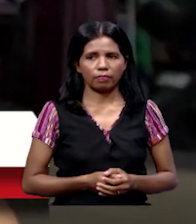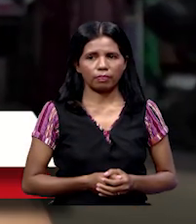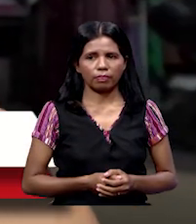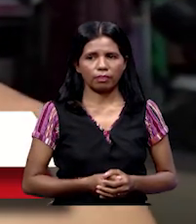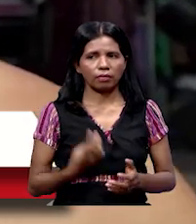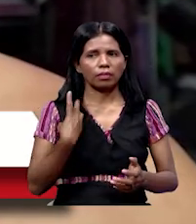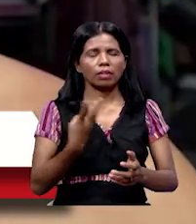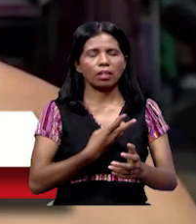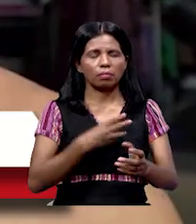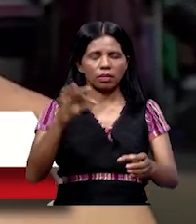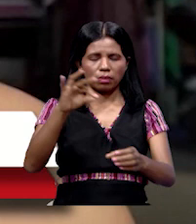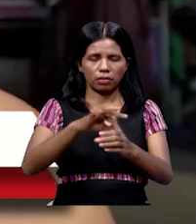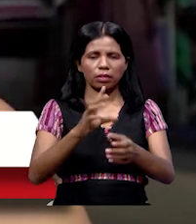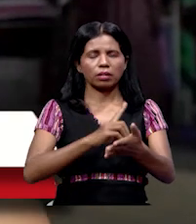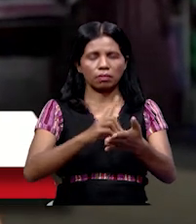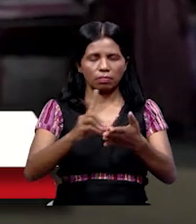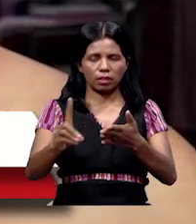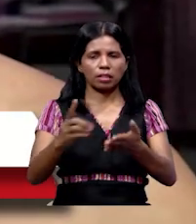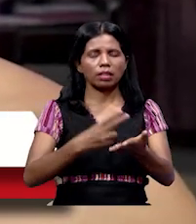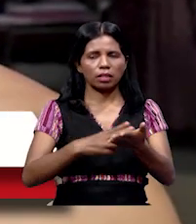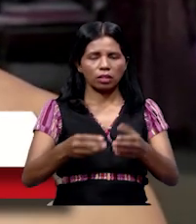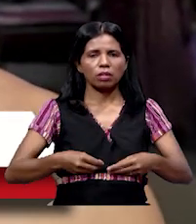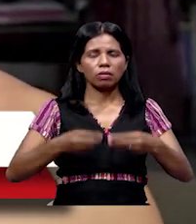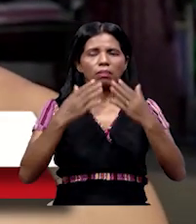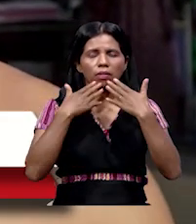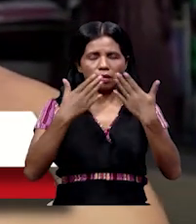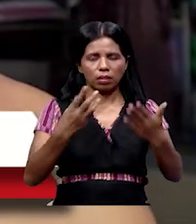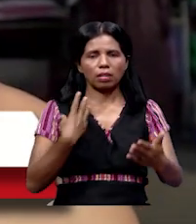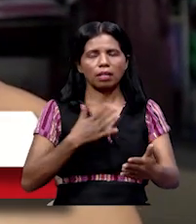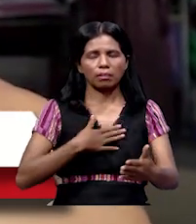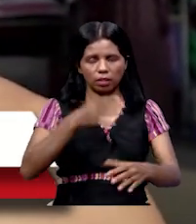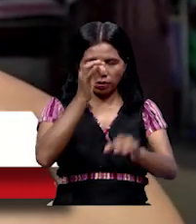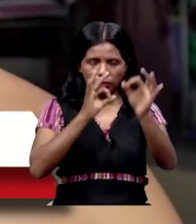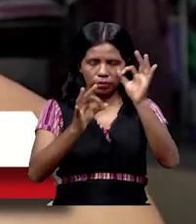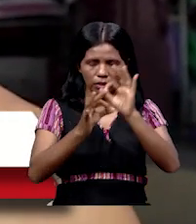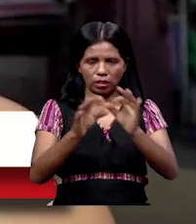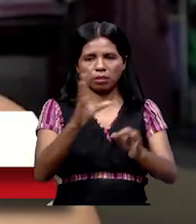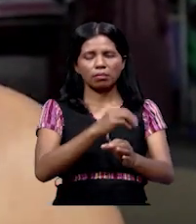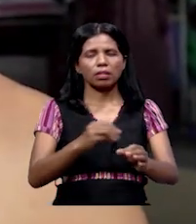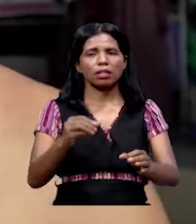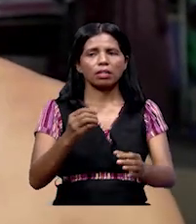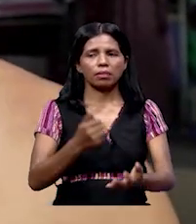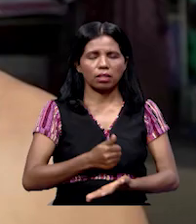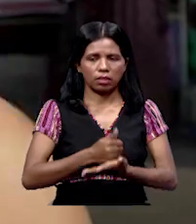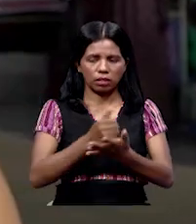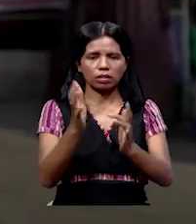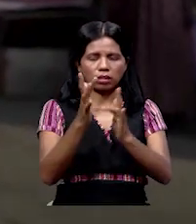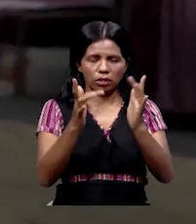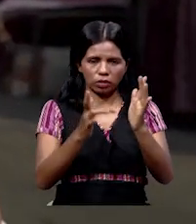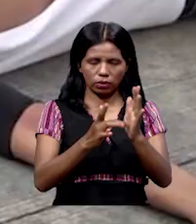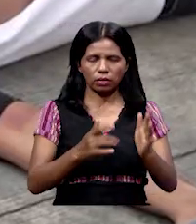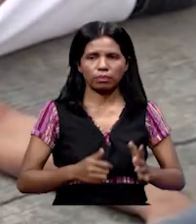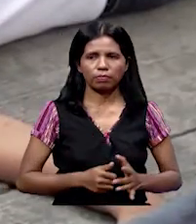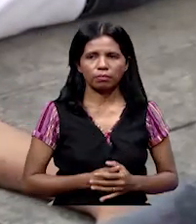a minha voto cada Semana Santa a tu fortalece a minha fier ba minha Senhor no arrependimento ba minha pecado. Si sama